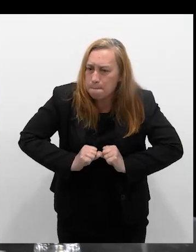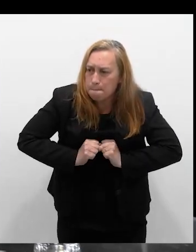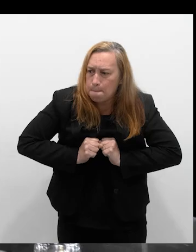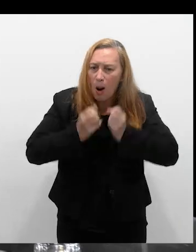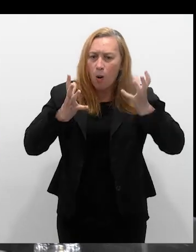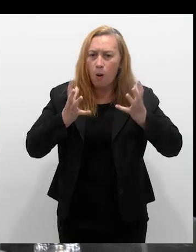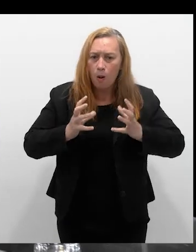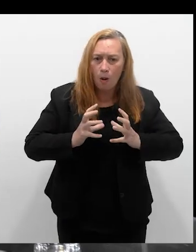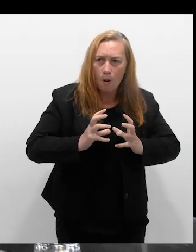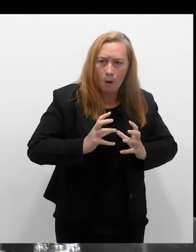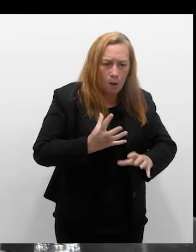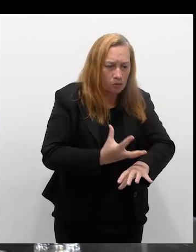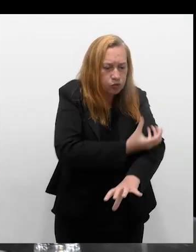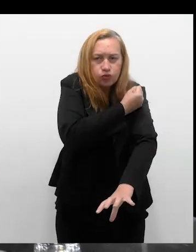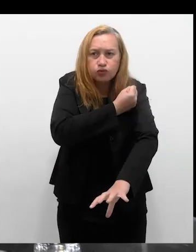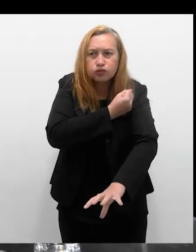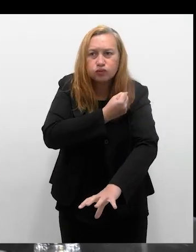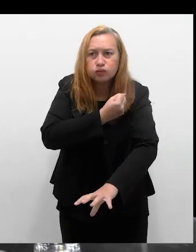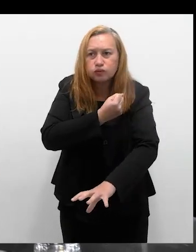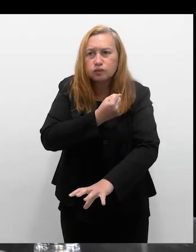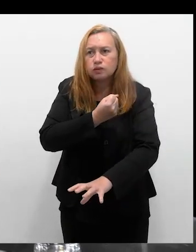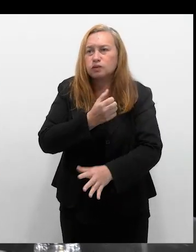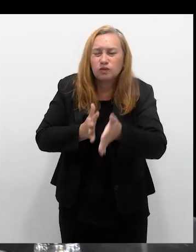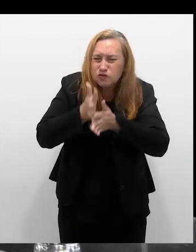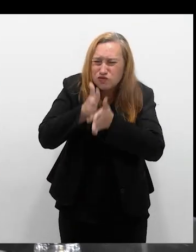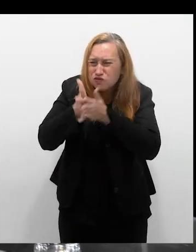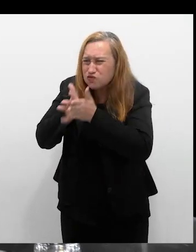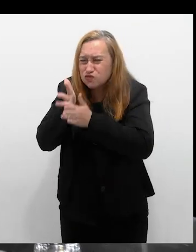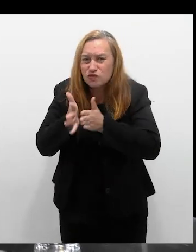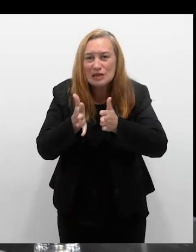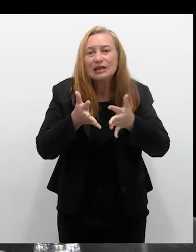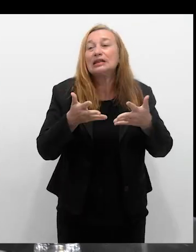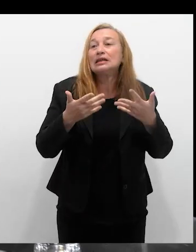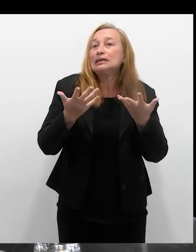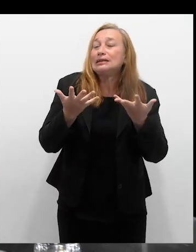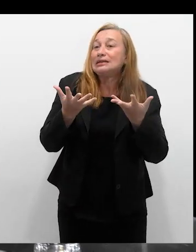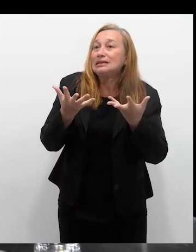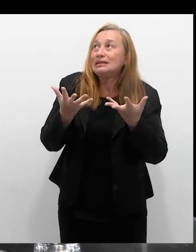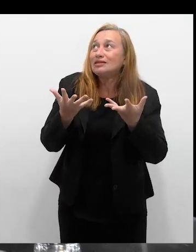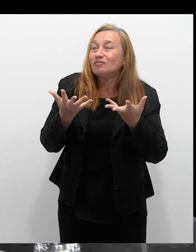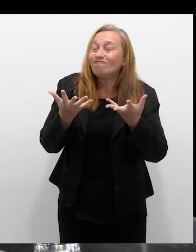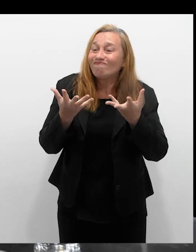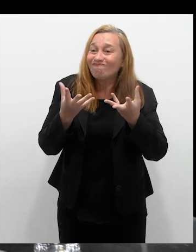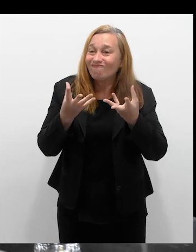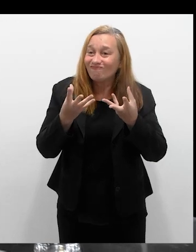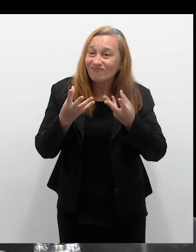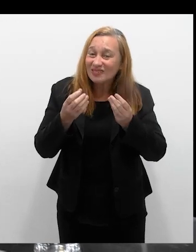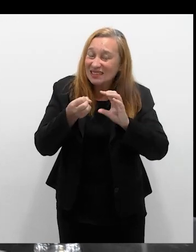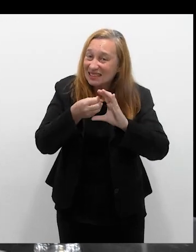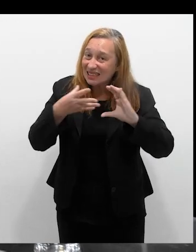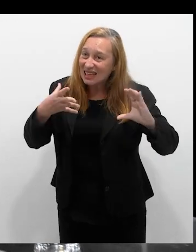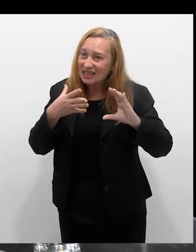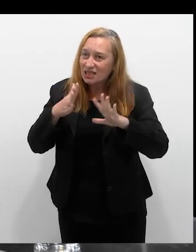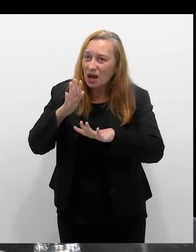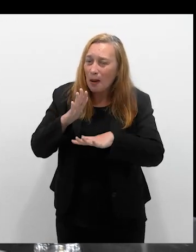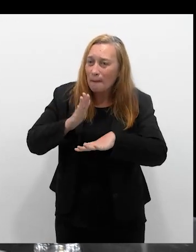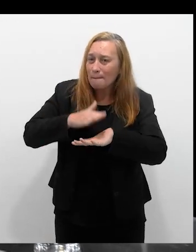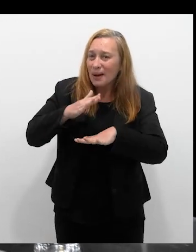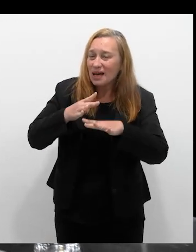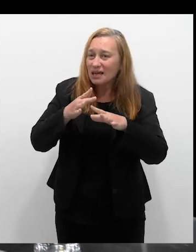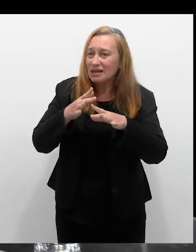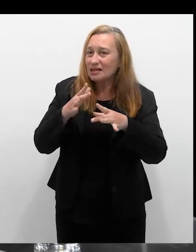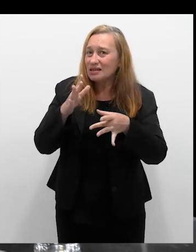de emoções intensas e conflitantes ao mesmo tempo. Para além disso, uma das características